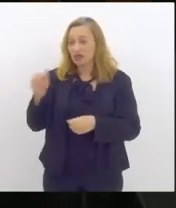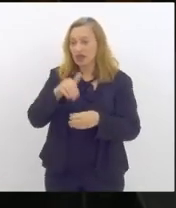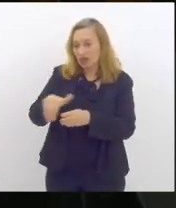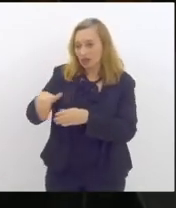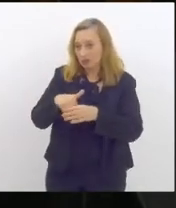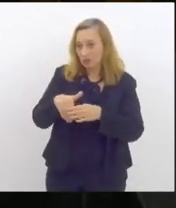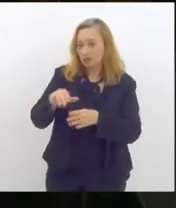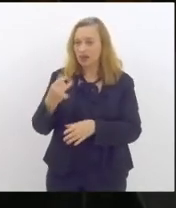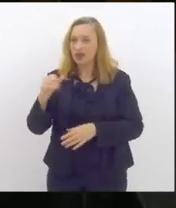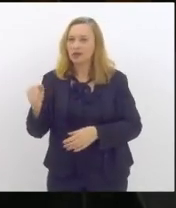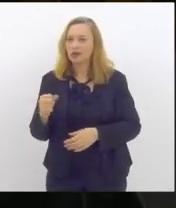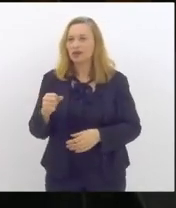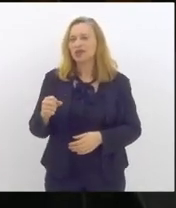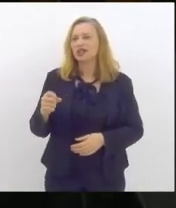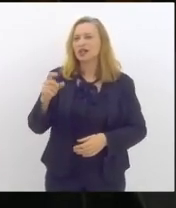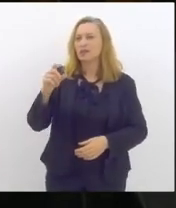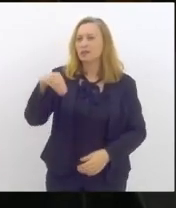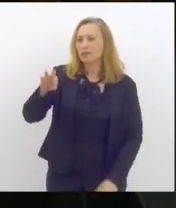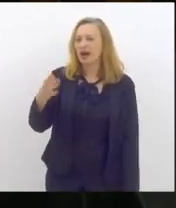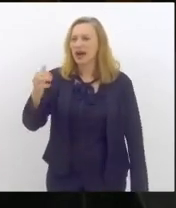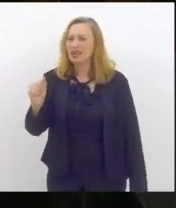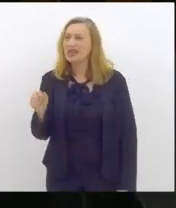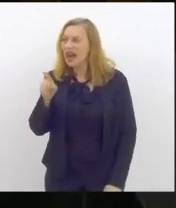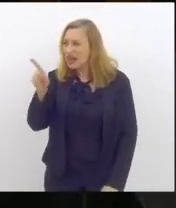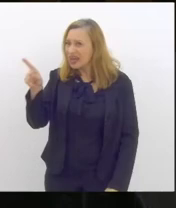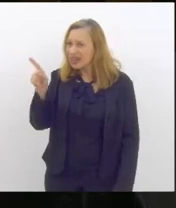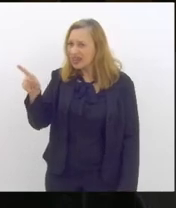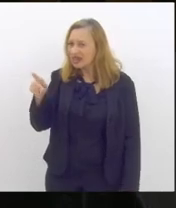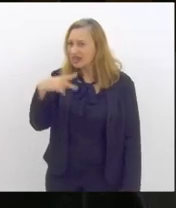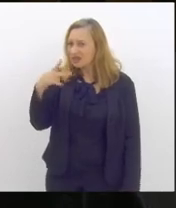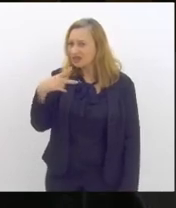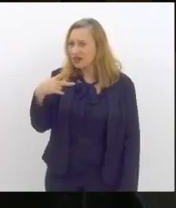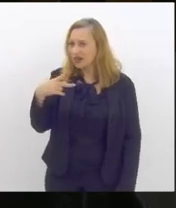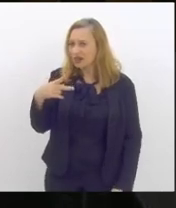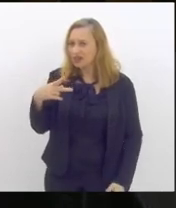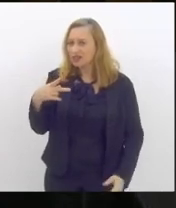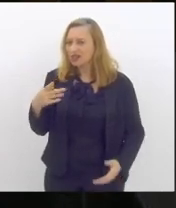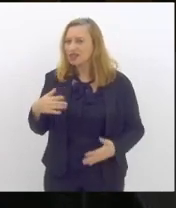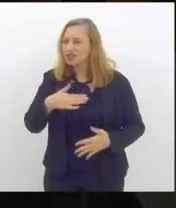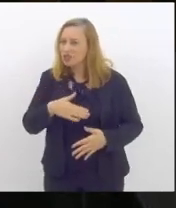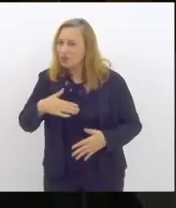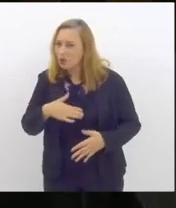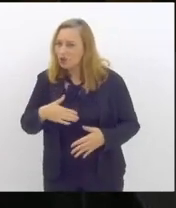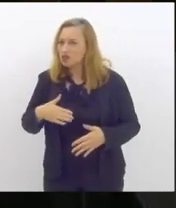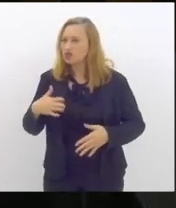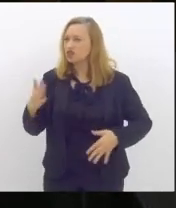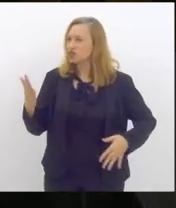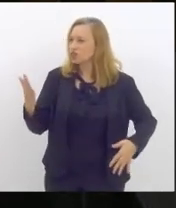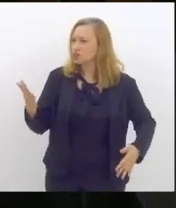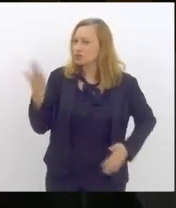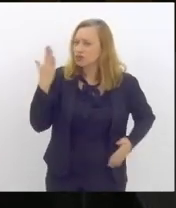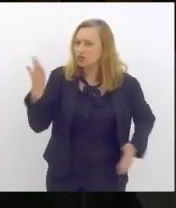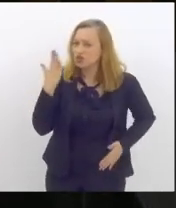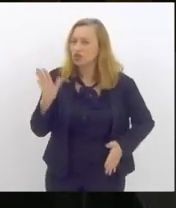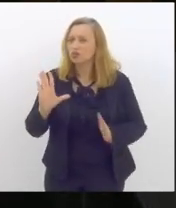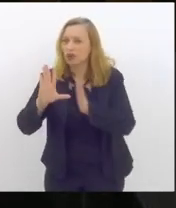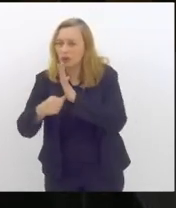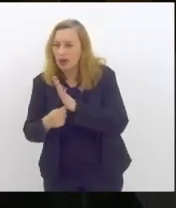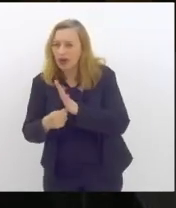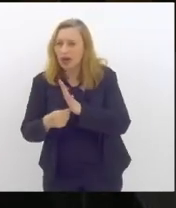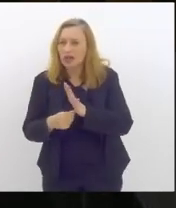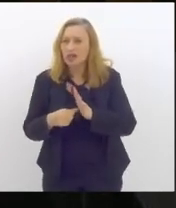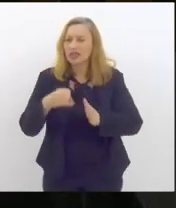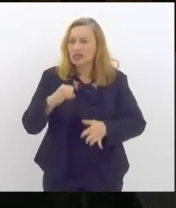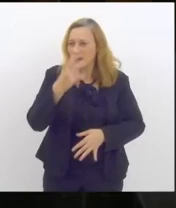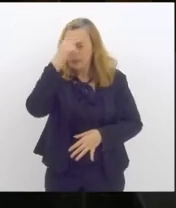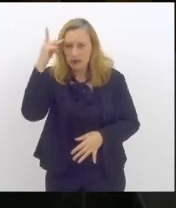para tal de Marcia tiburi aquela que disse que era por favor do assalto que o as a lógica que se a pessoa não